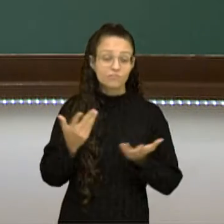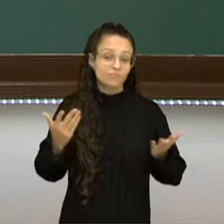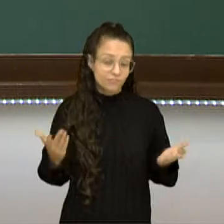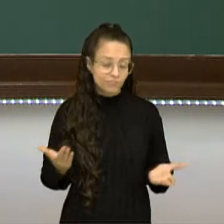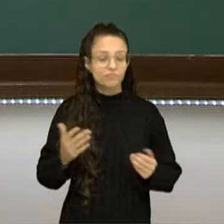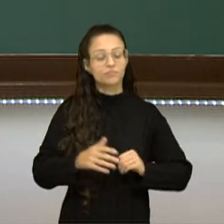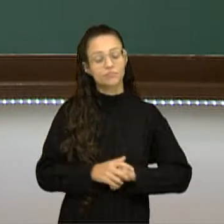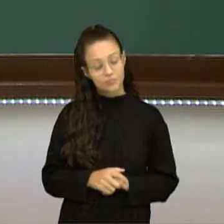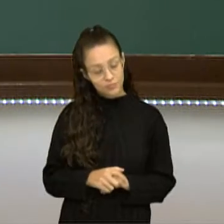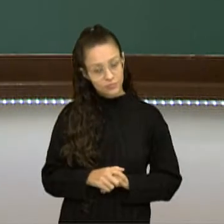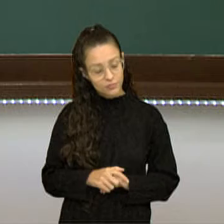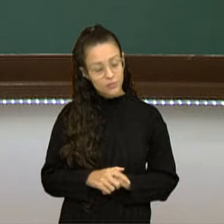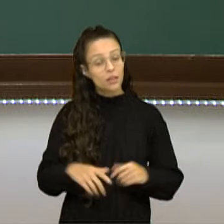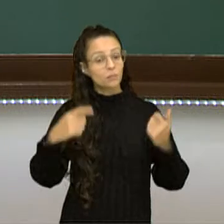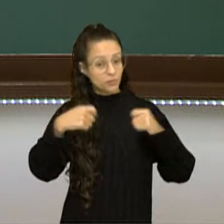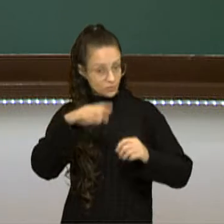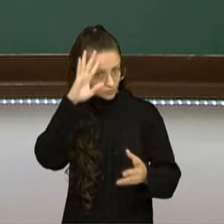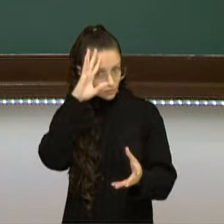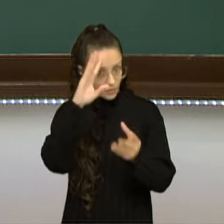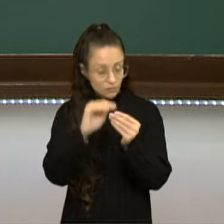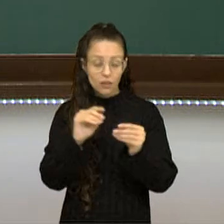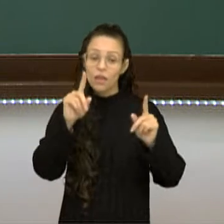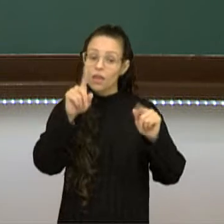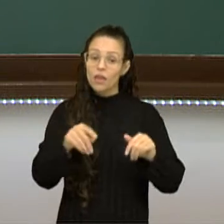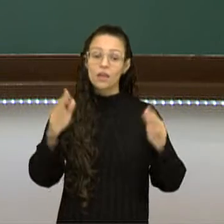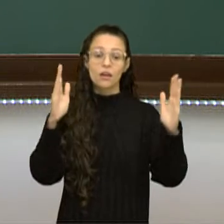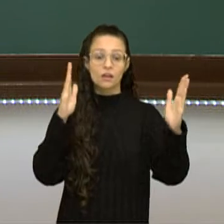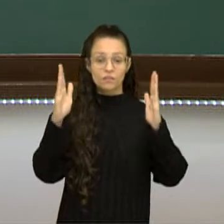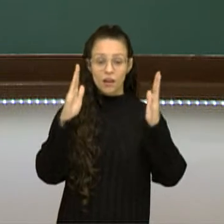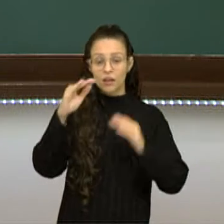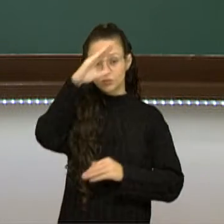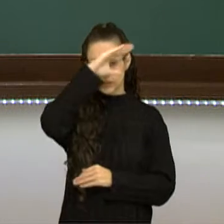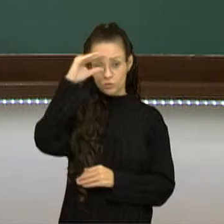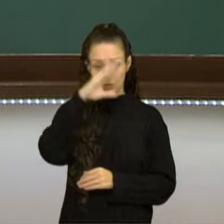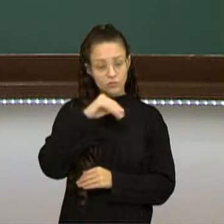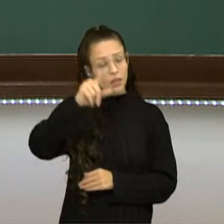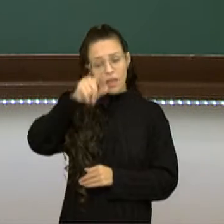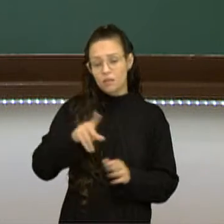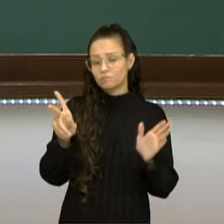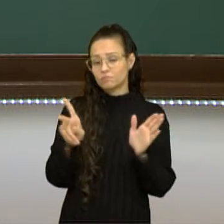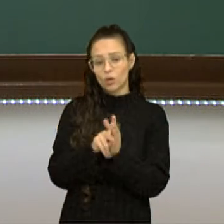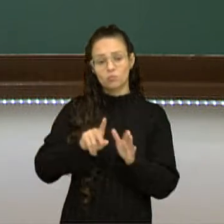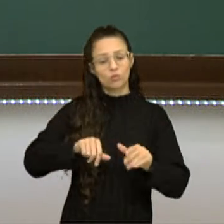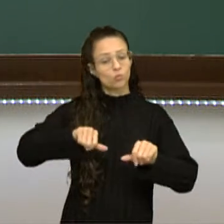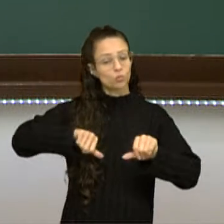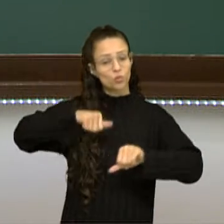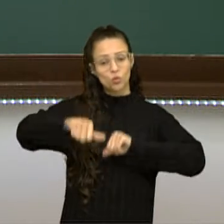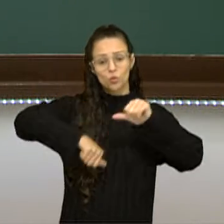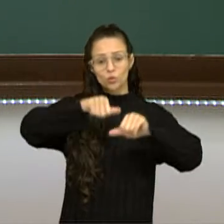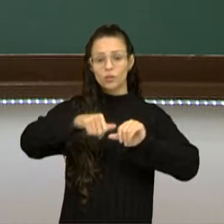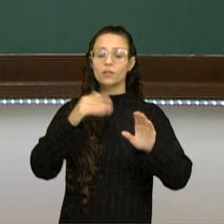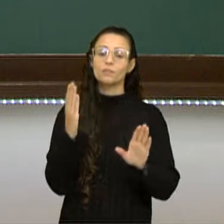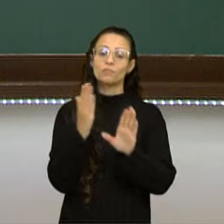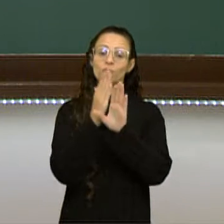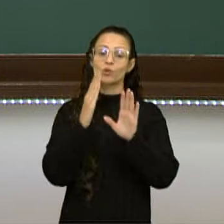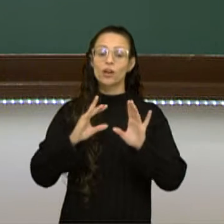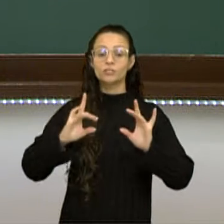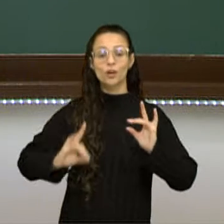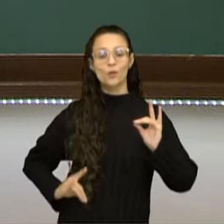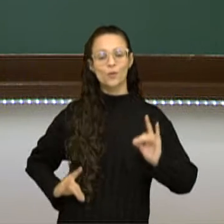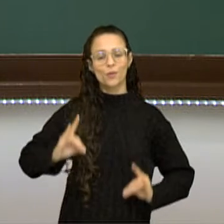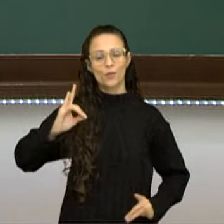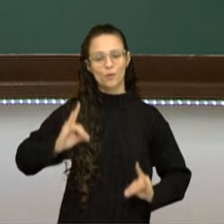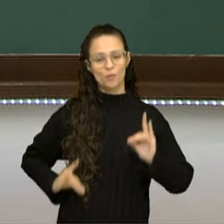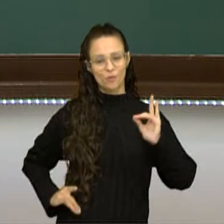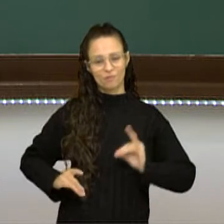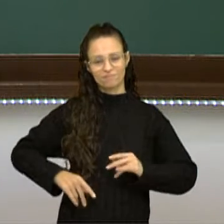Então, tem que entender, né, que é uma fase de mudança, de transformação que está acontecendo por conta de hormônios do